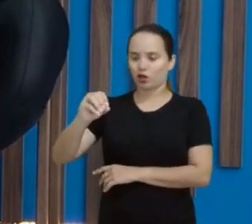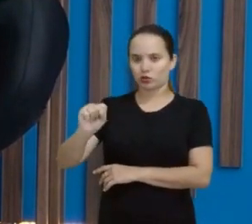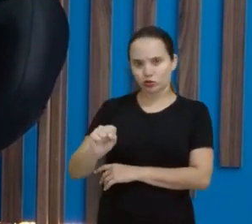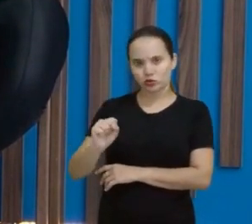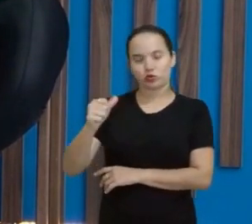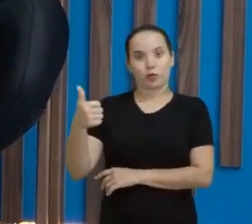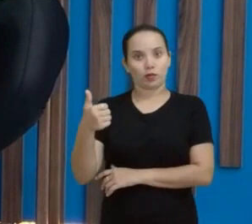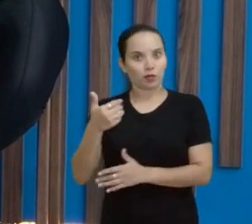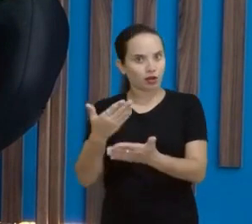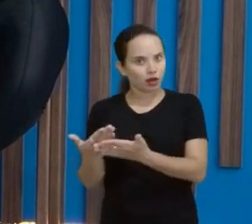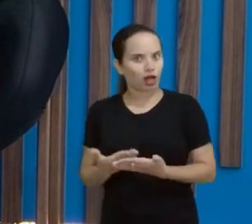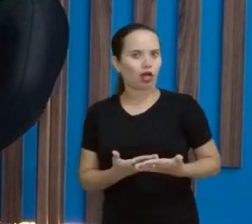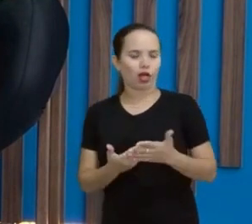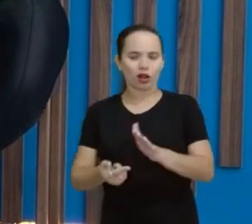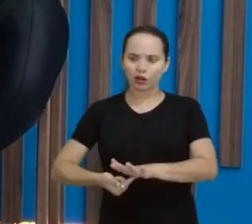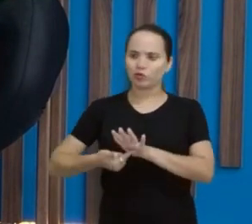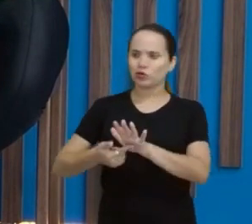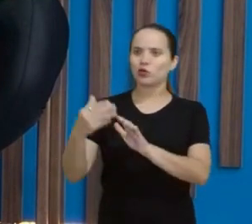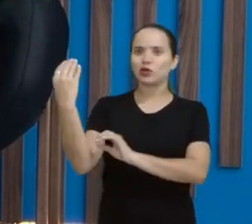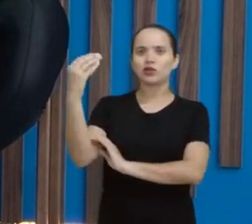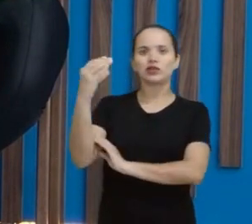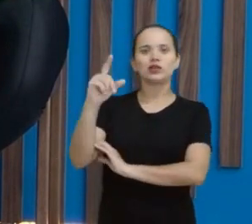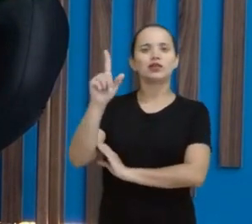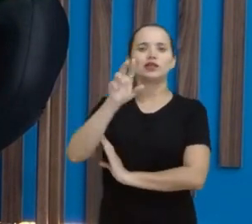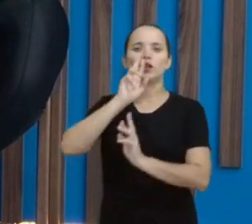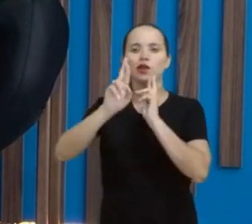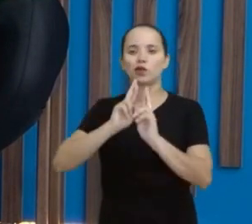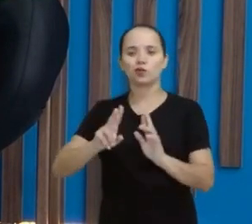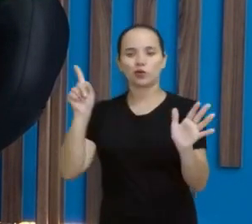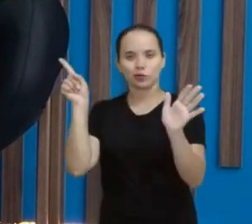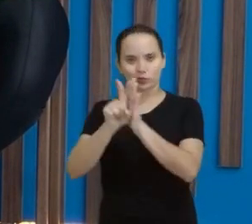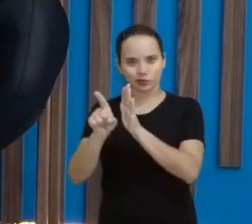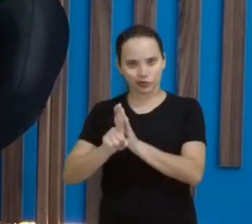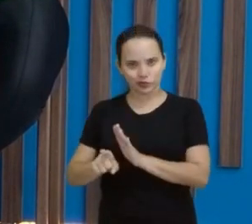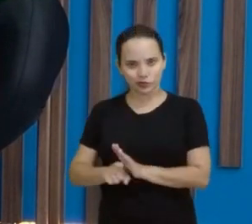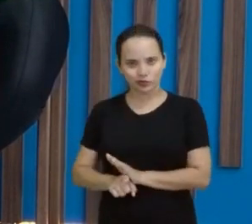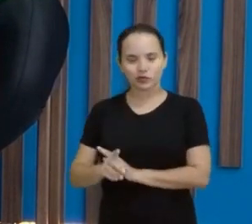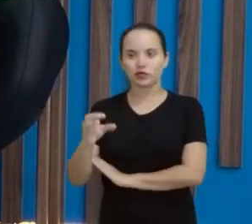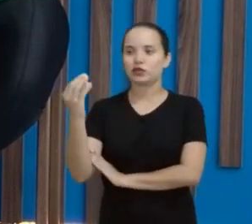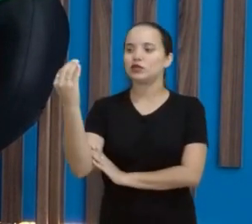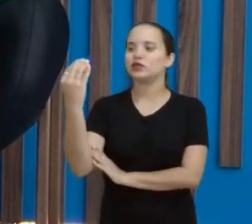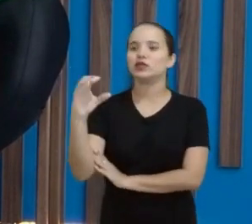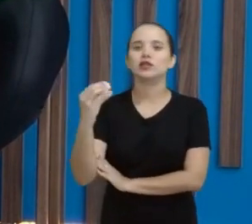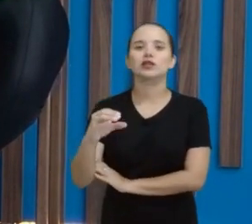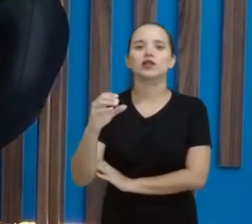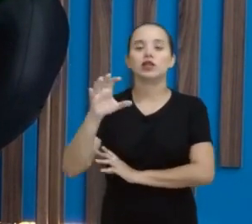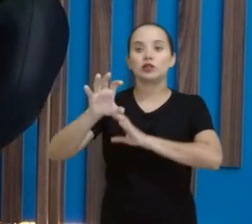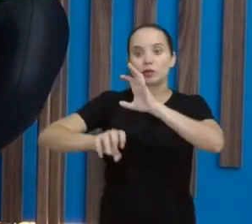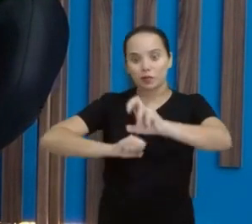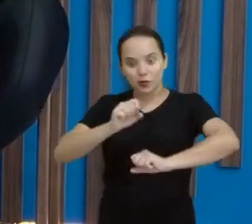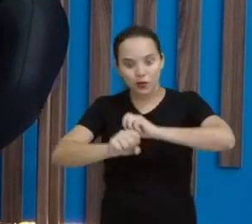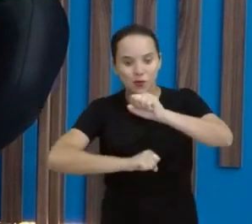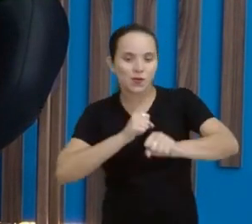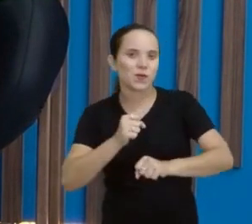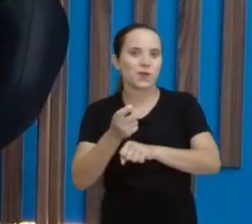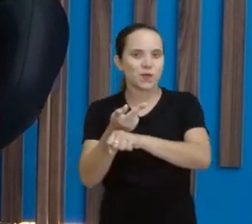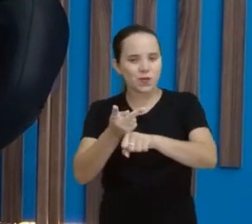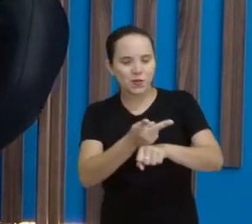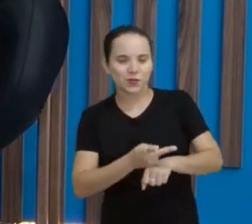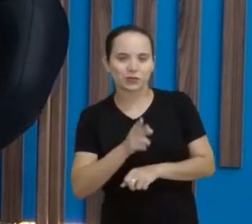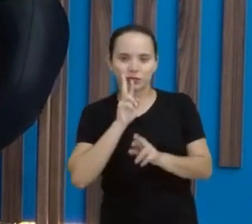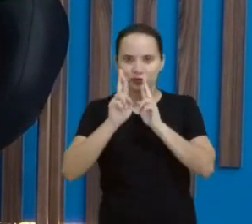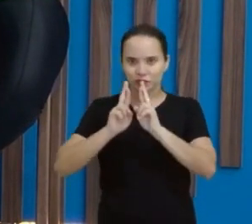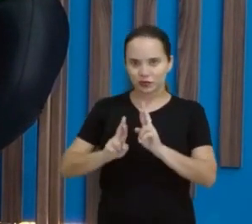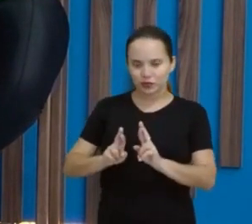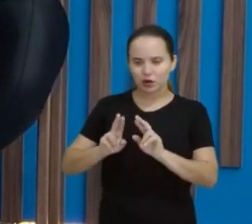e mostrou que ciência é responder perguntas. Ciência é buscar respostas. E qual